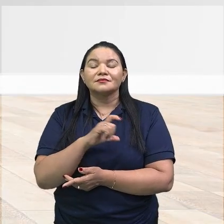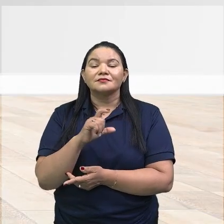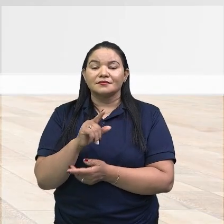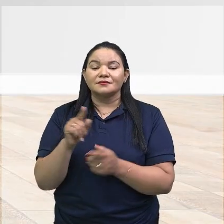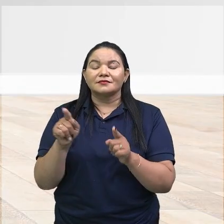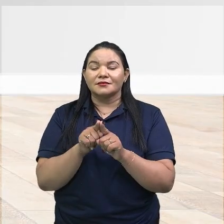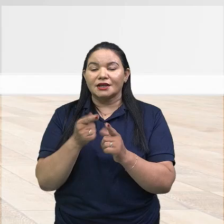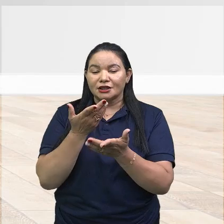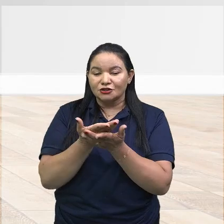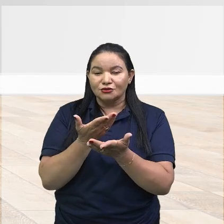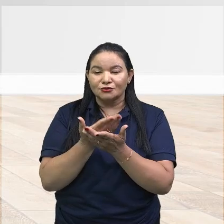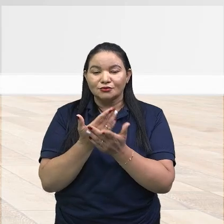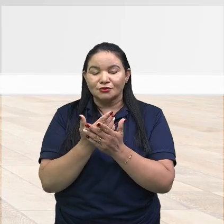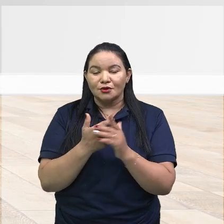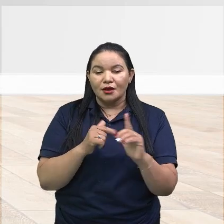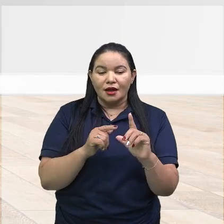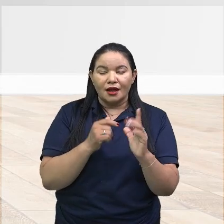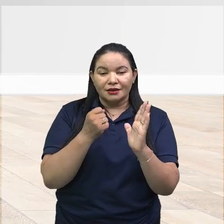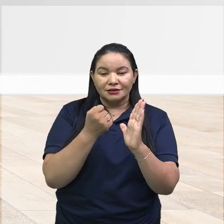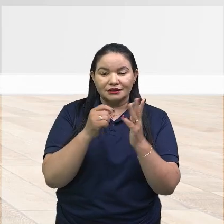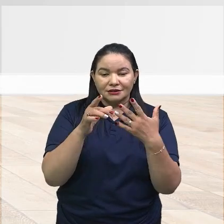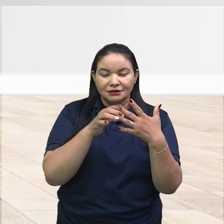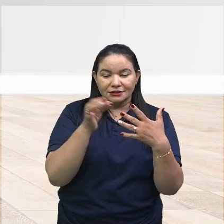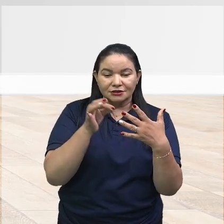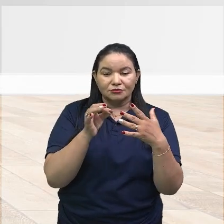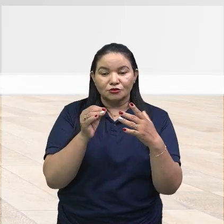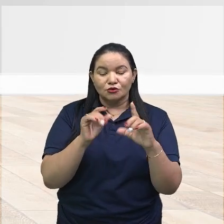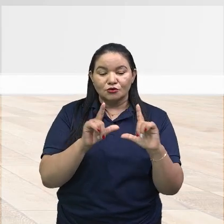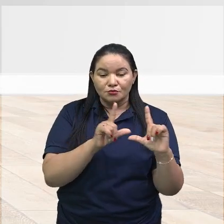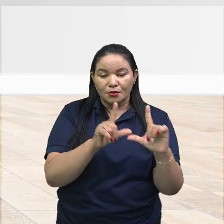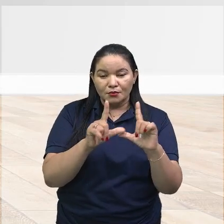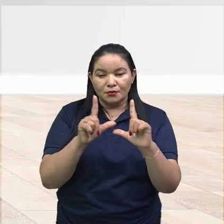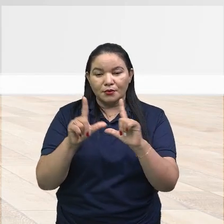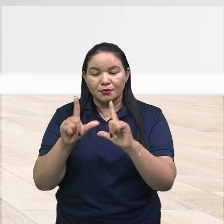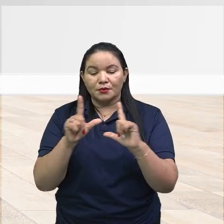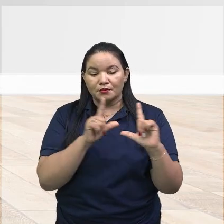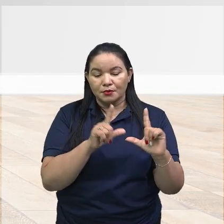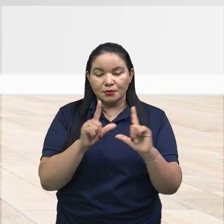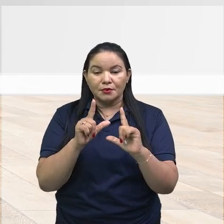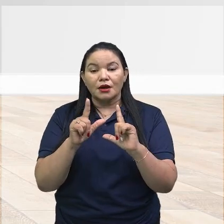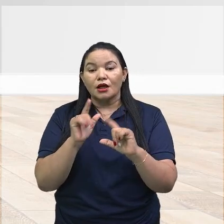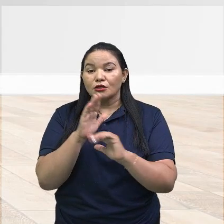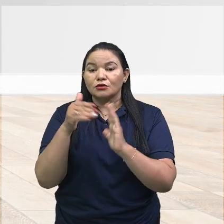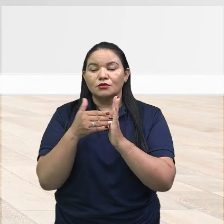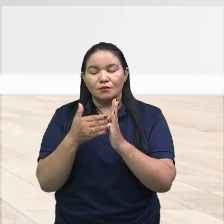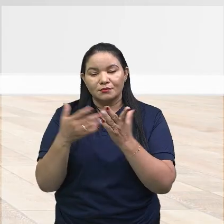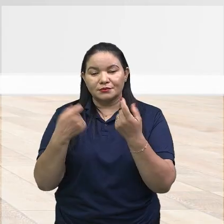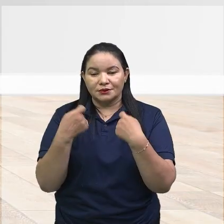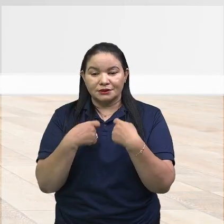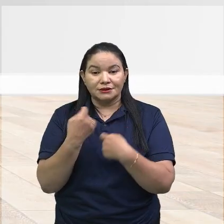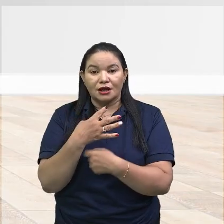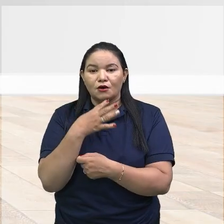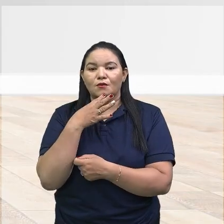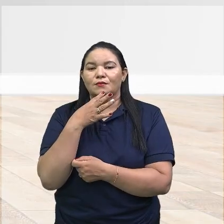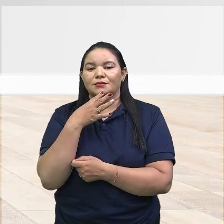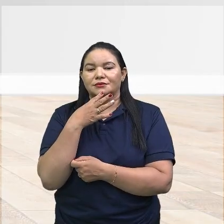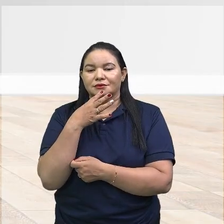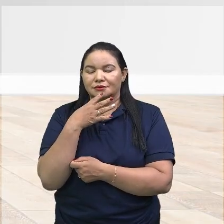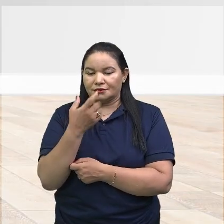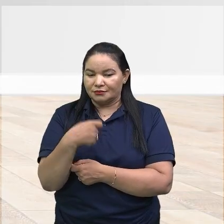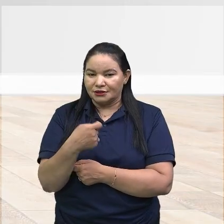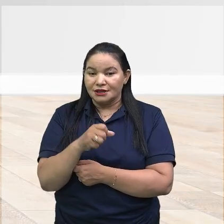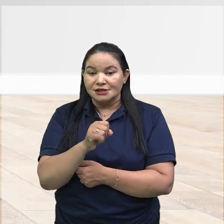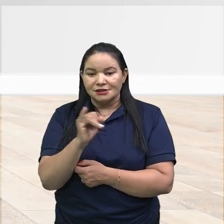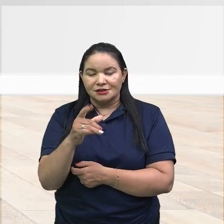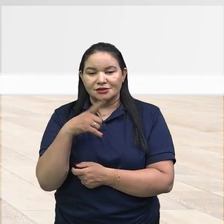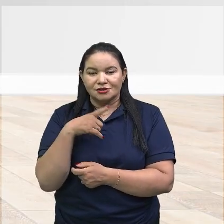estudar todos esses símbolos, porque outra coisa, você já precisa conhecer o significado desse símbolo, né? Exatamente, porque se tiver